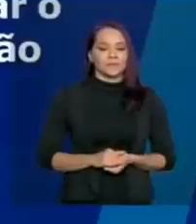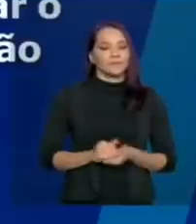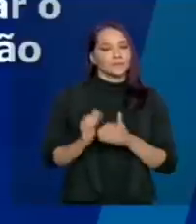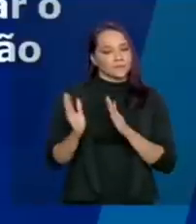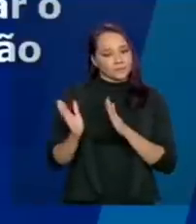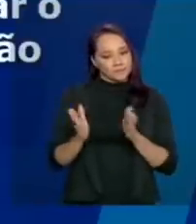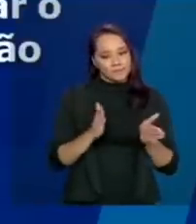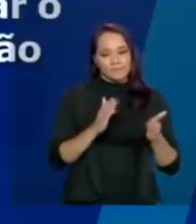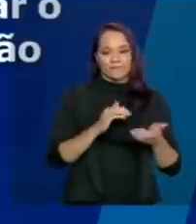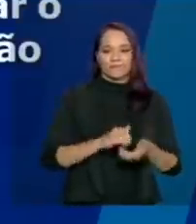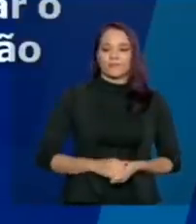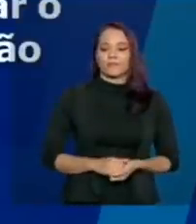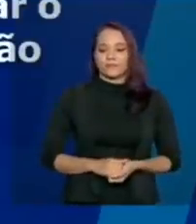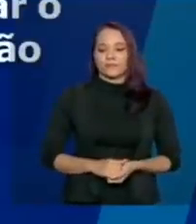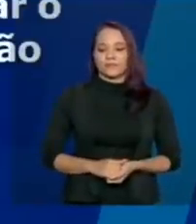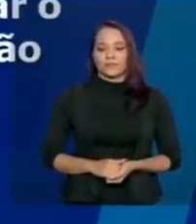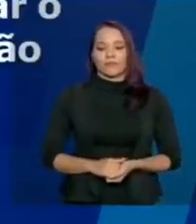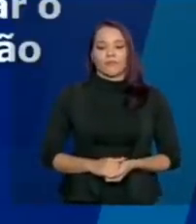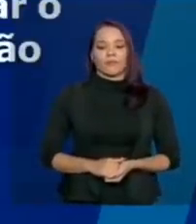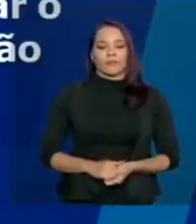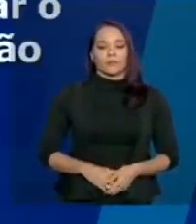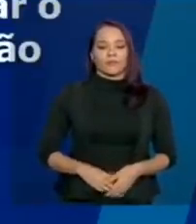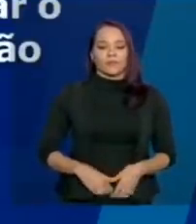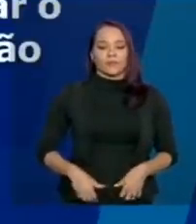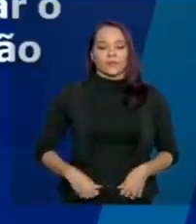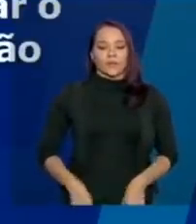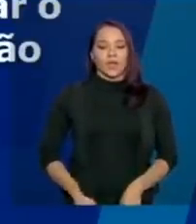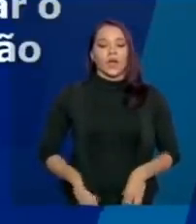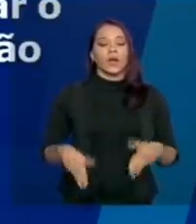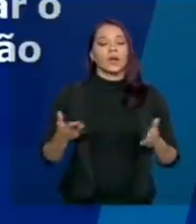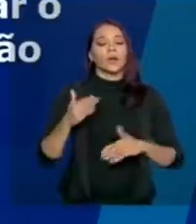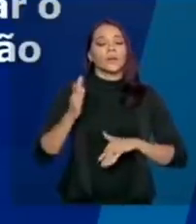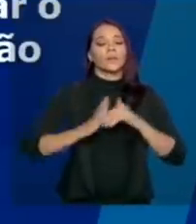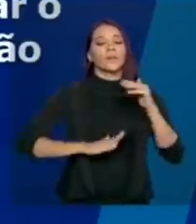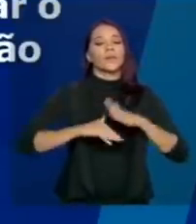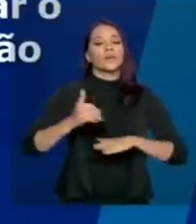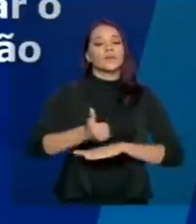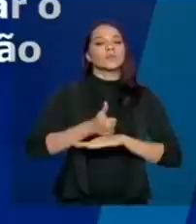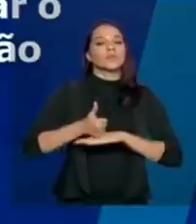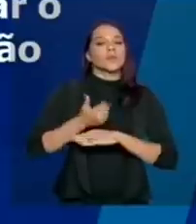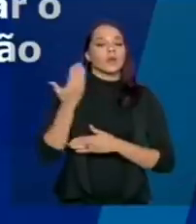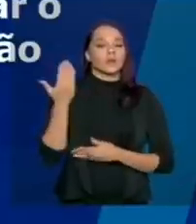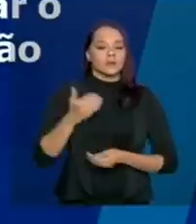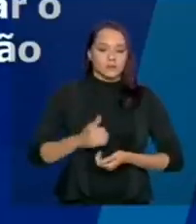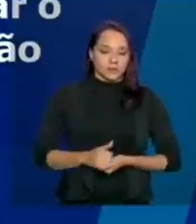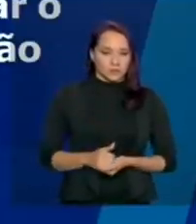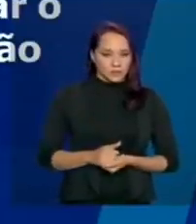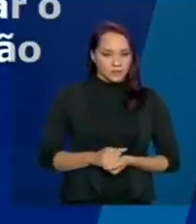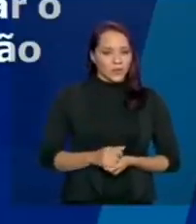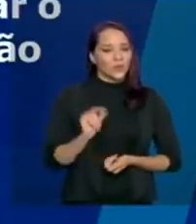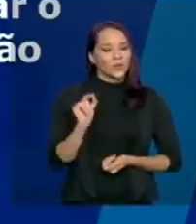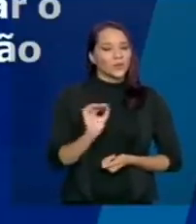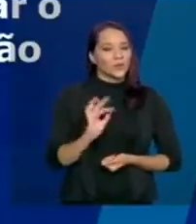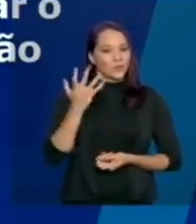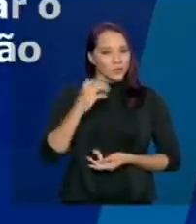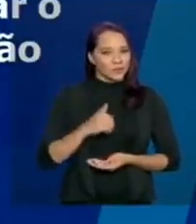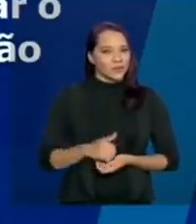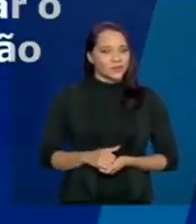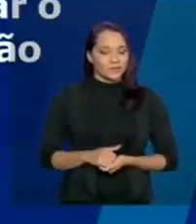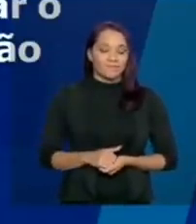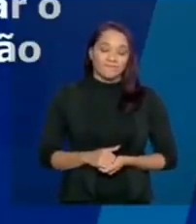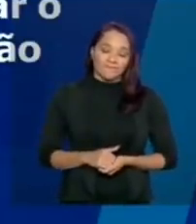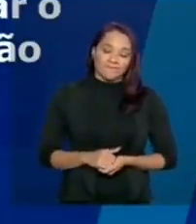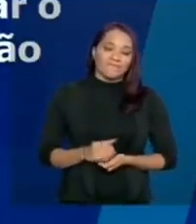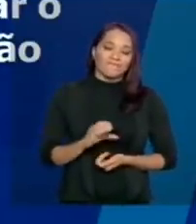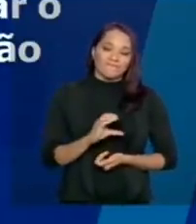ir. Bem, quanto a recursos humanos, então, o que acontece? Claro que